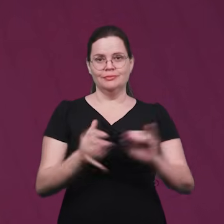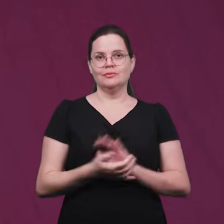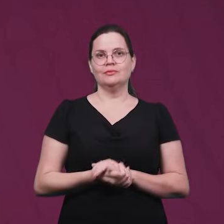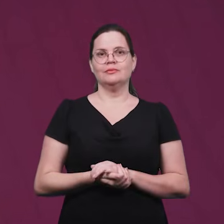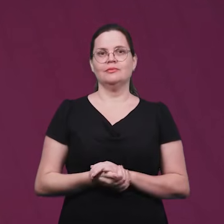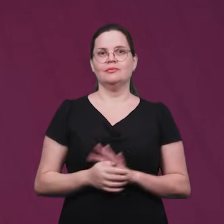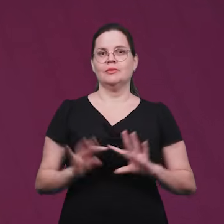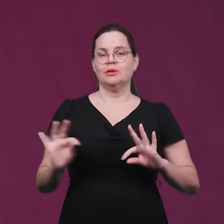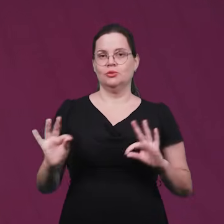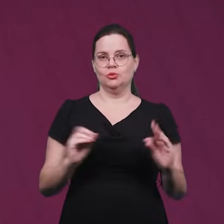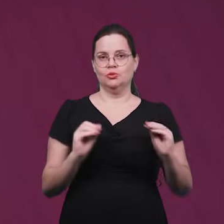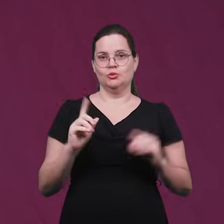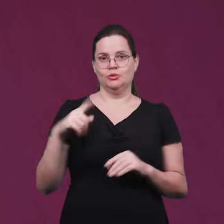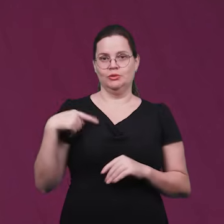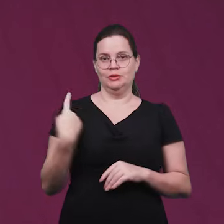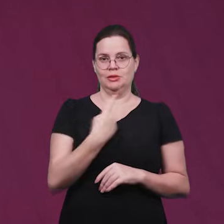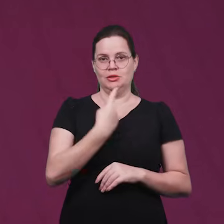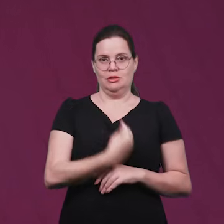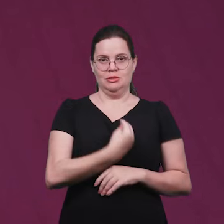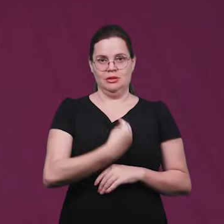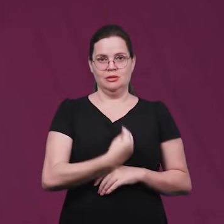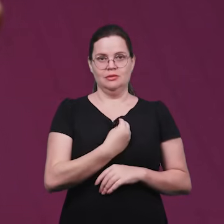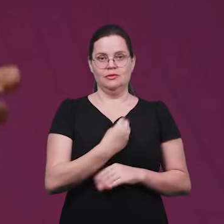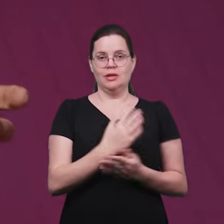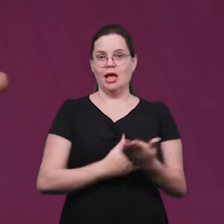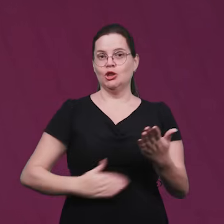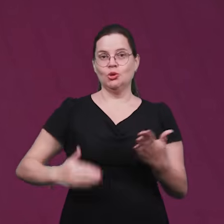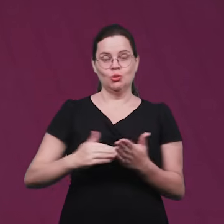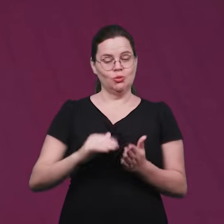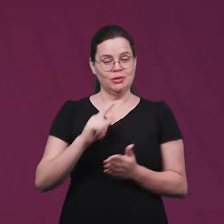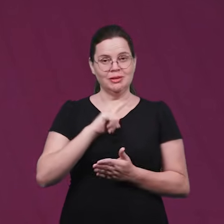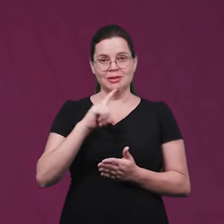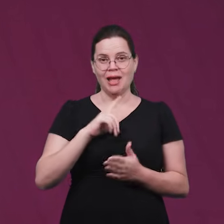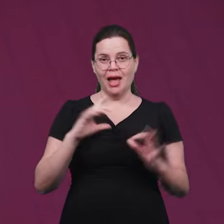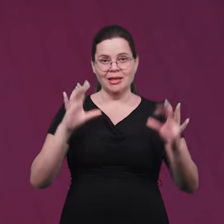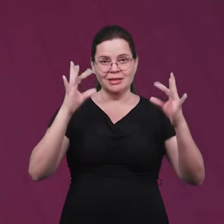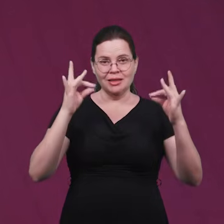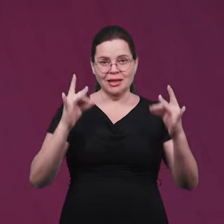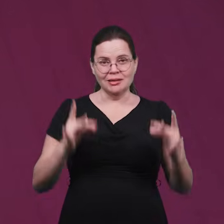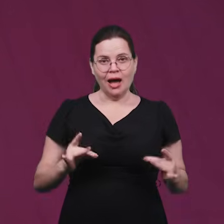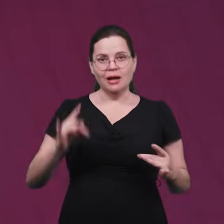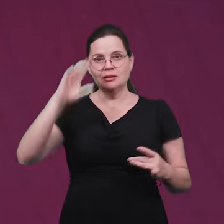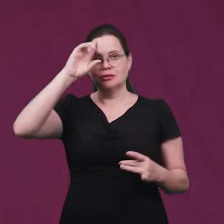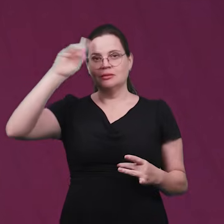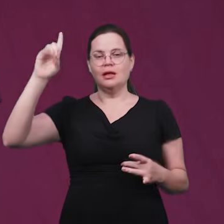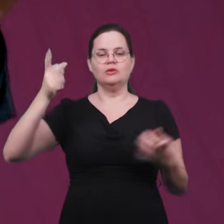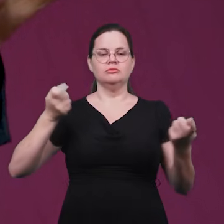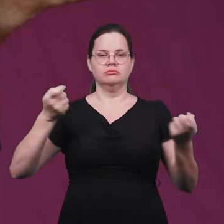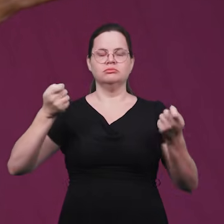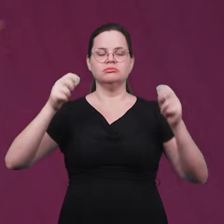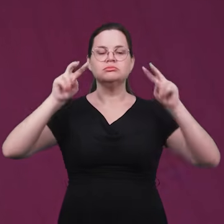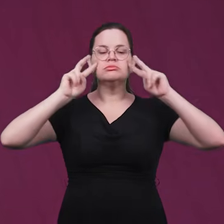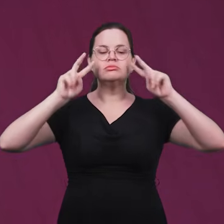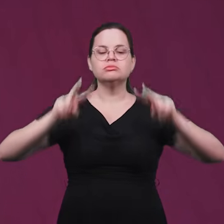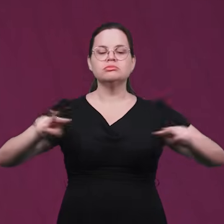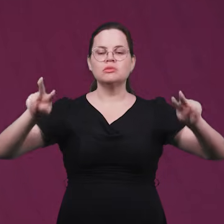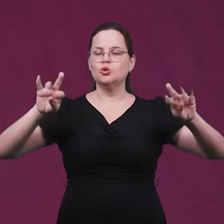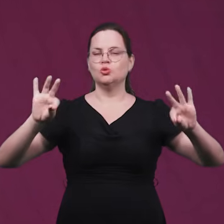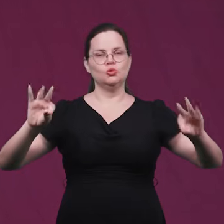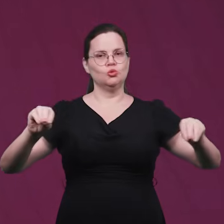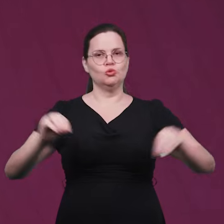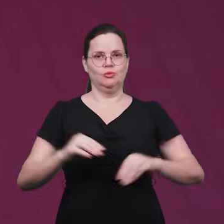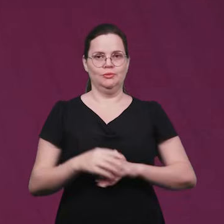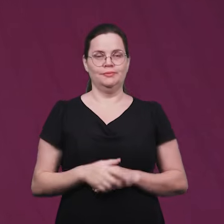que tudo, as nossas vidas e tudo que as envolve está debaixo do olhar de